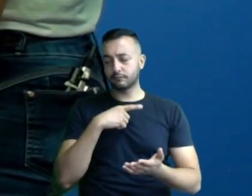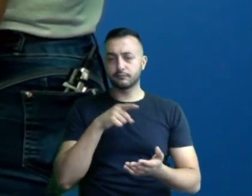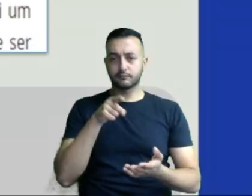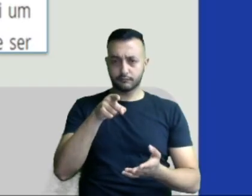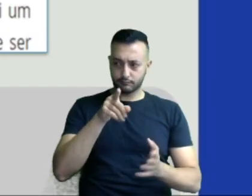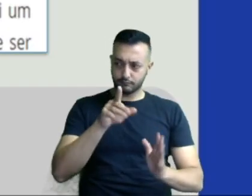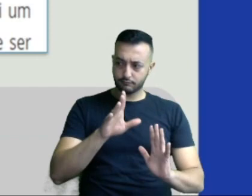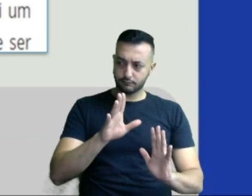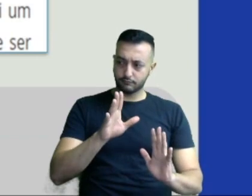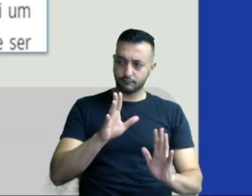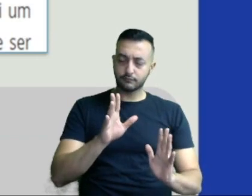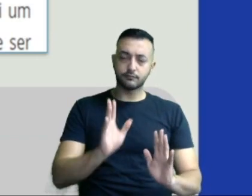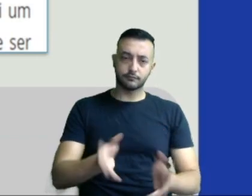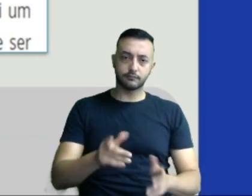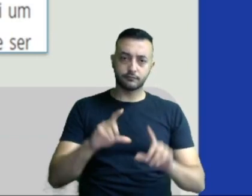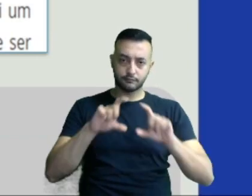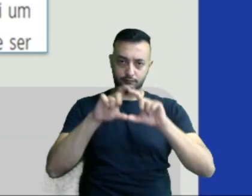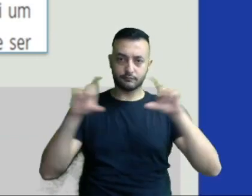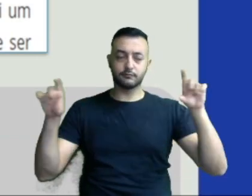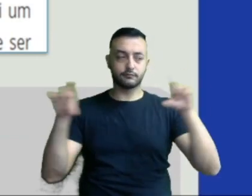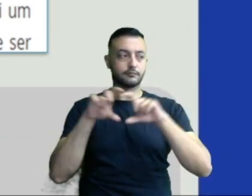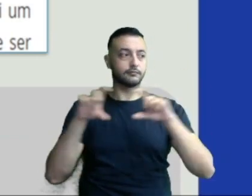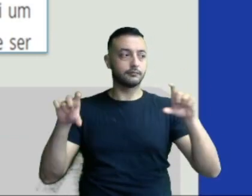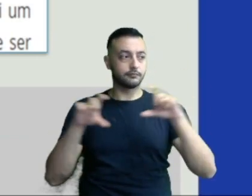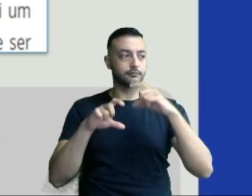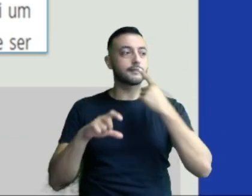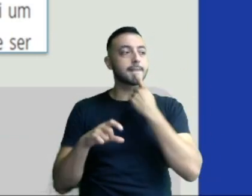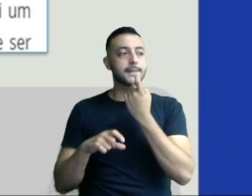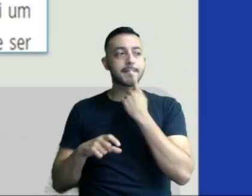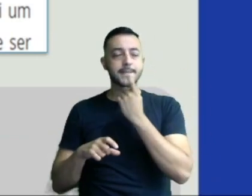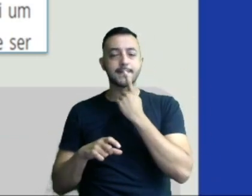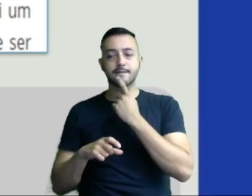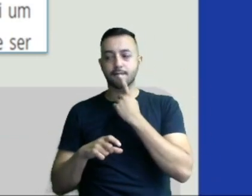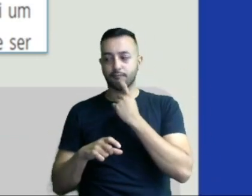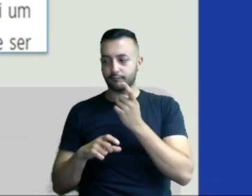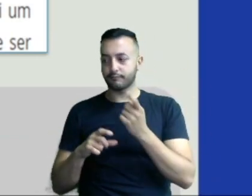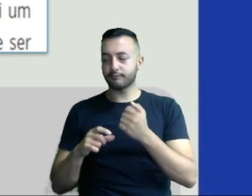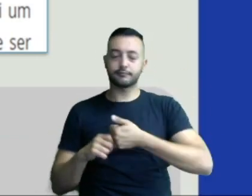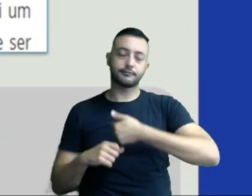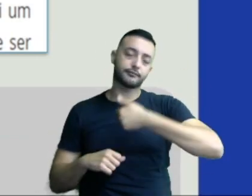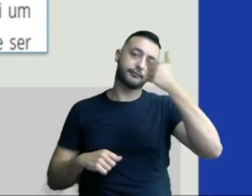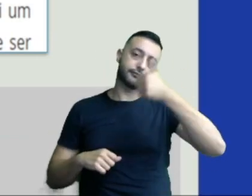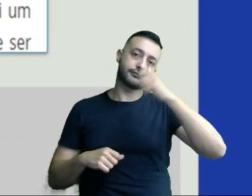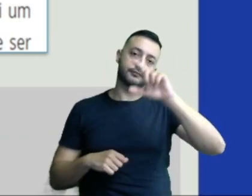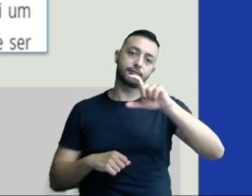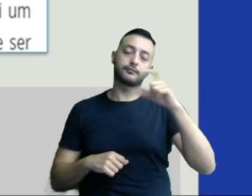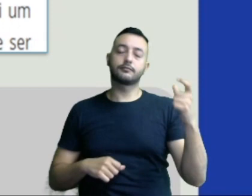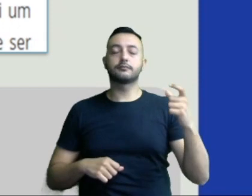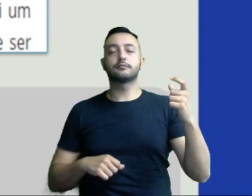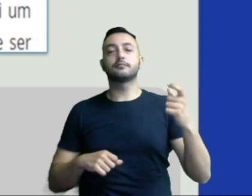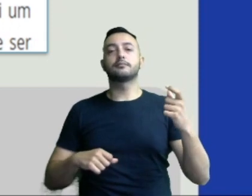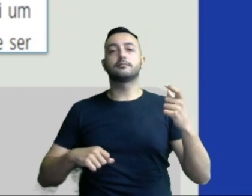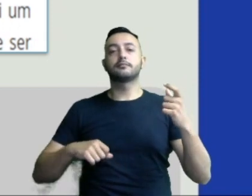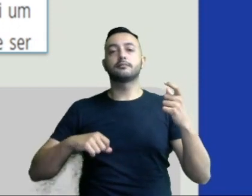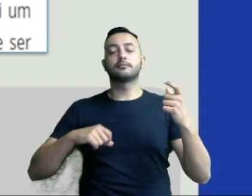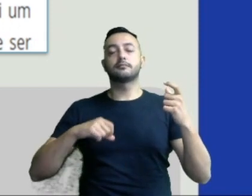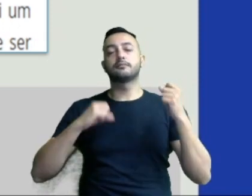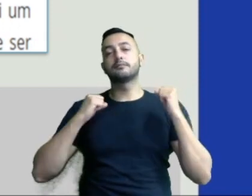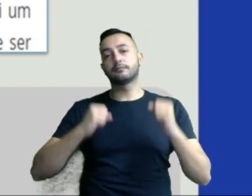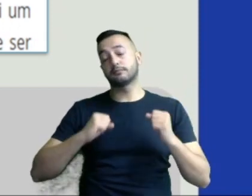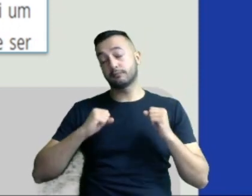Você já foi, ó, essa partezinha aí de vermelho. É aquela primeira parte onde a gente